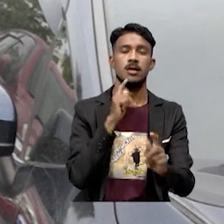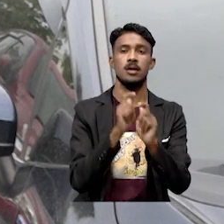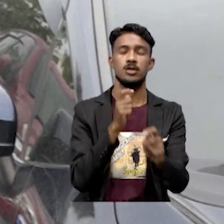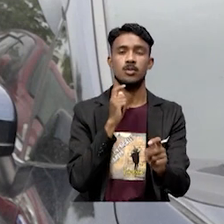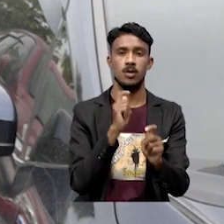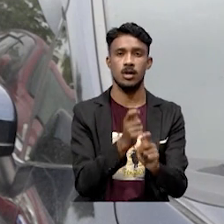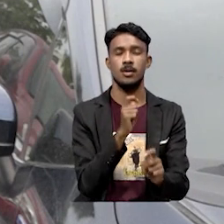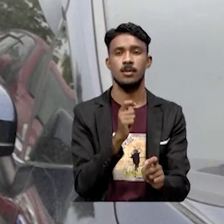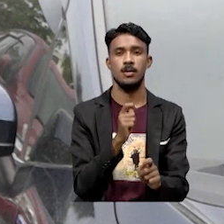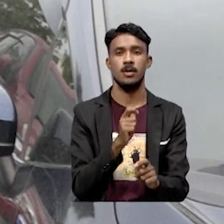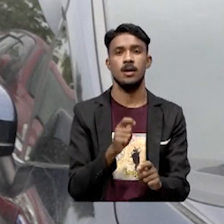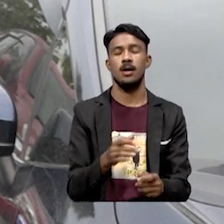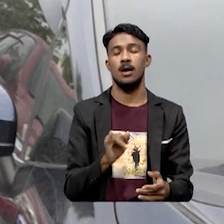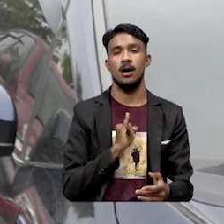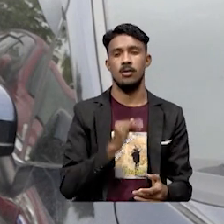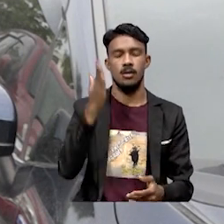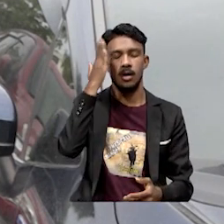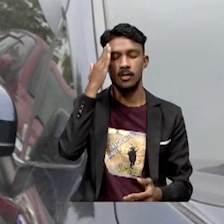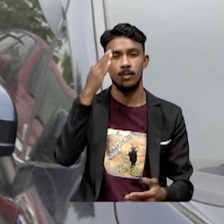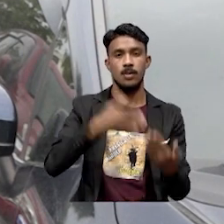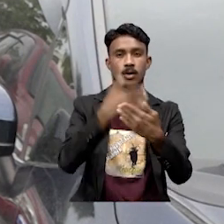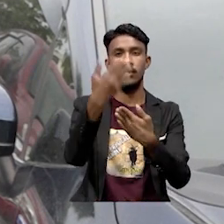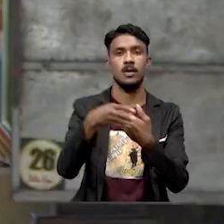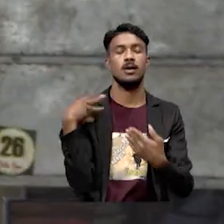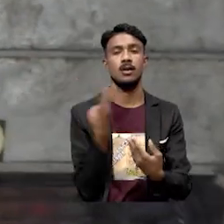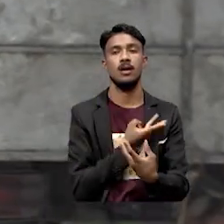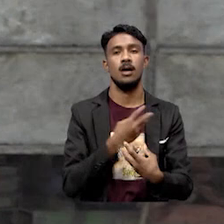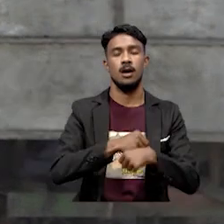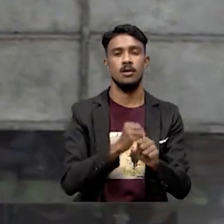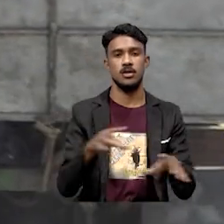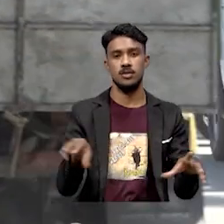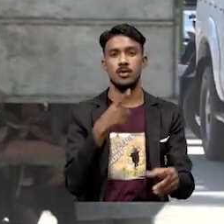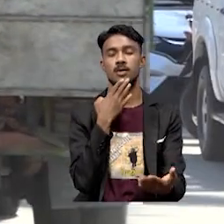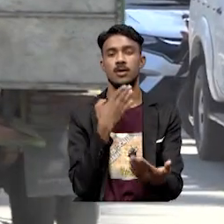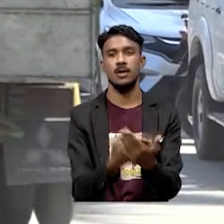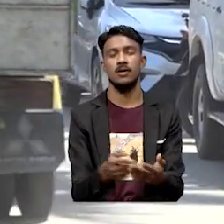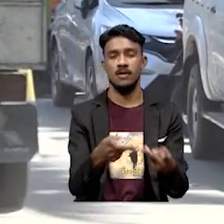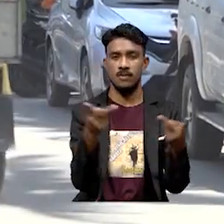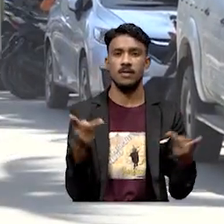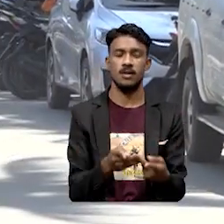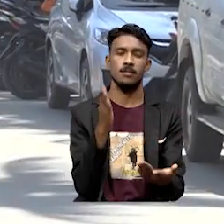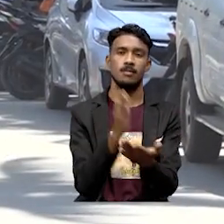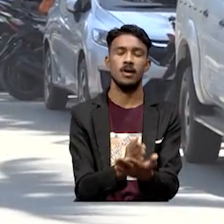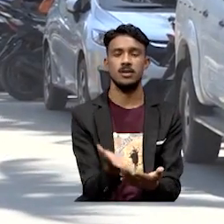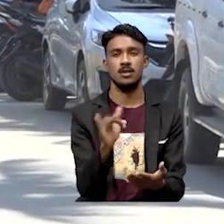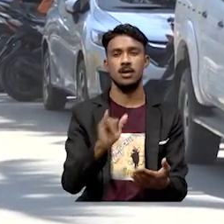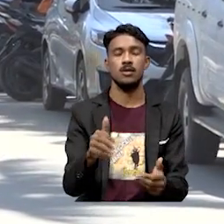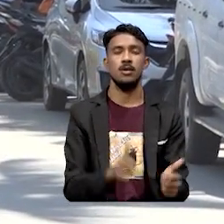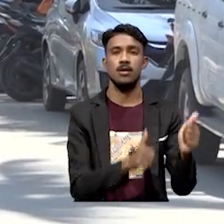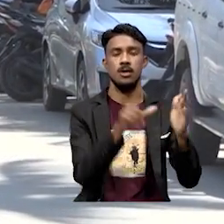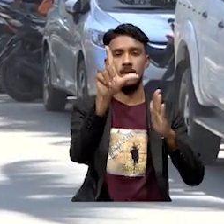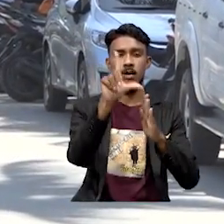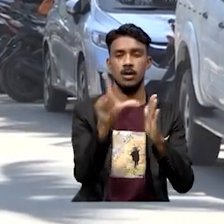dili. Aone bawa oi ita pele hal serviço di akleta. Estabelecimento fatem estacionamento sira tuir decreto lei número